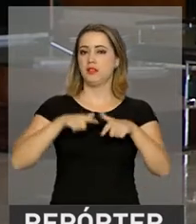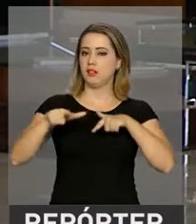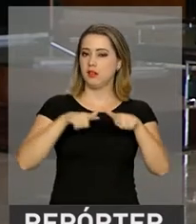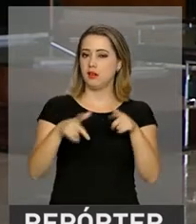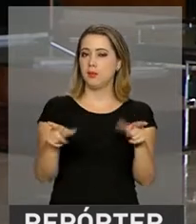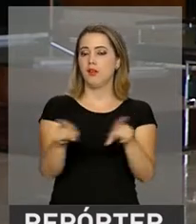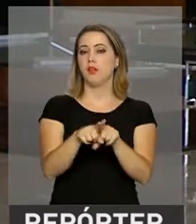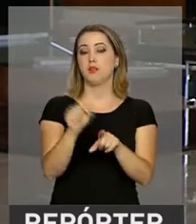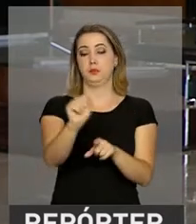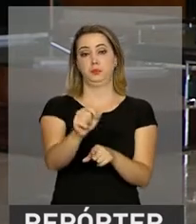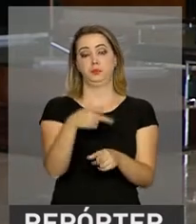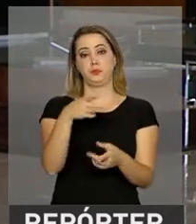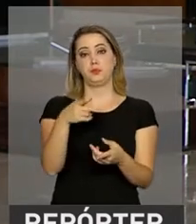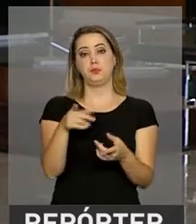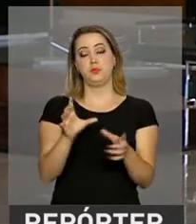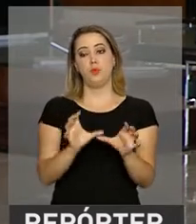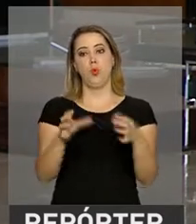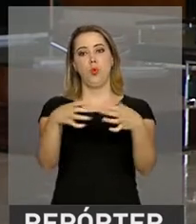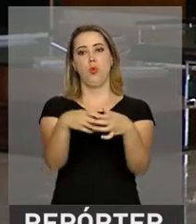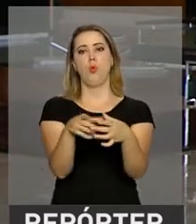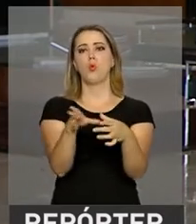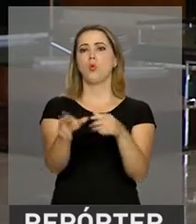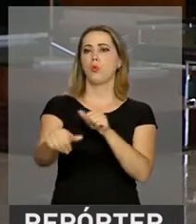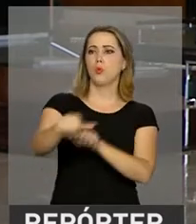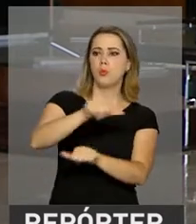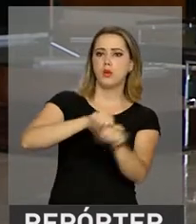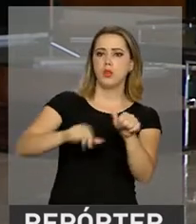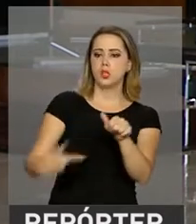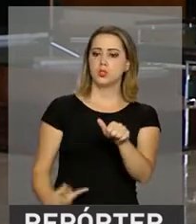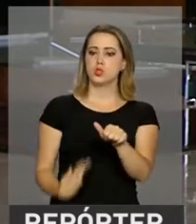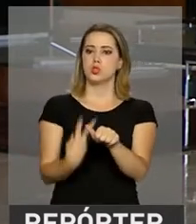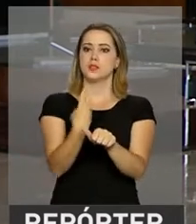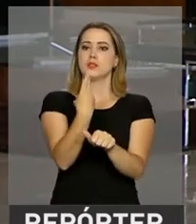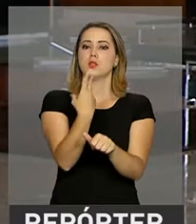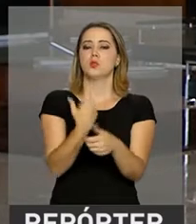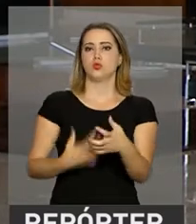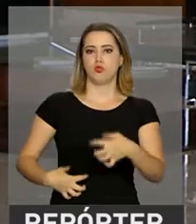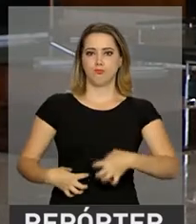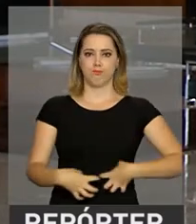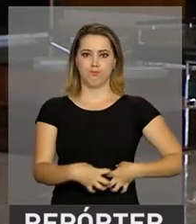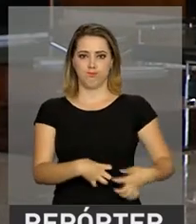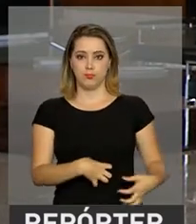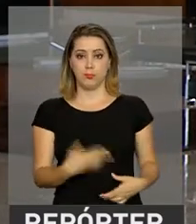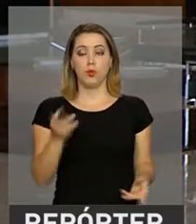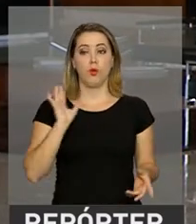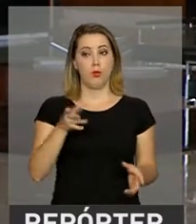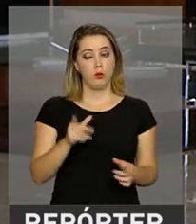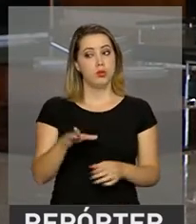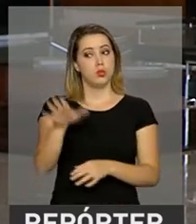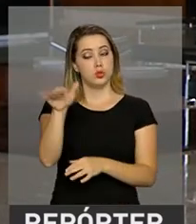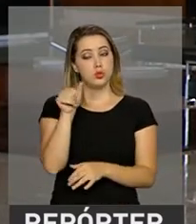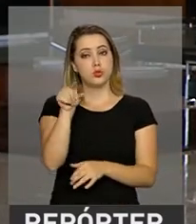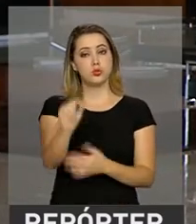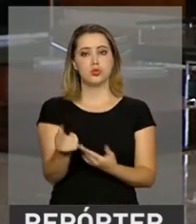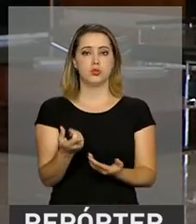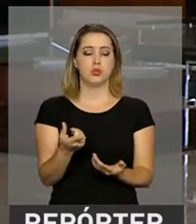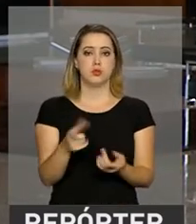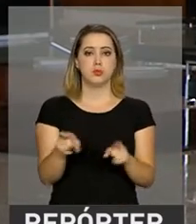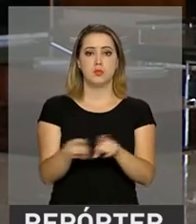Central Nacional de Transplantes sempre que há um órgão em condições para doação, mas não há um voo